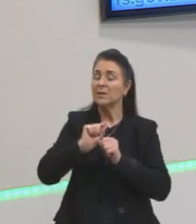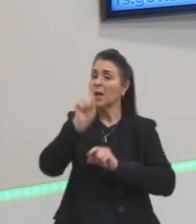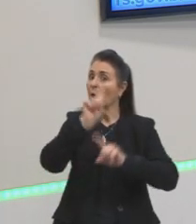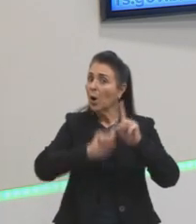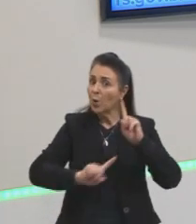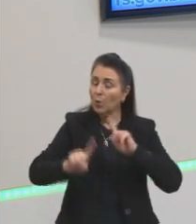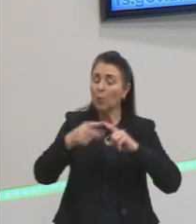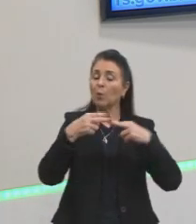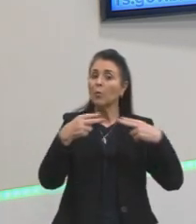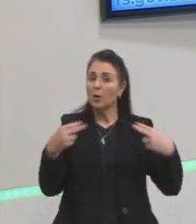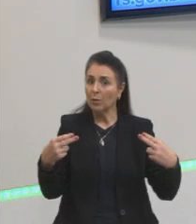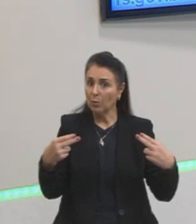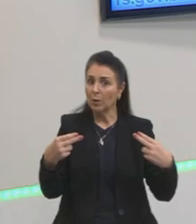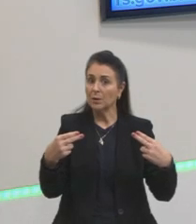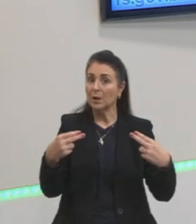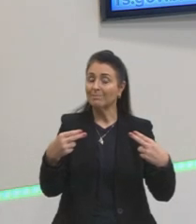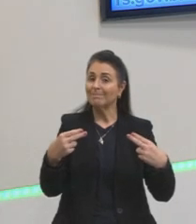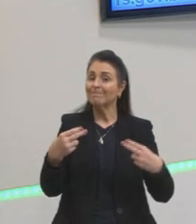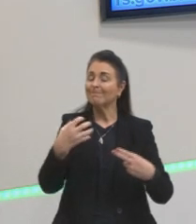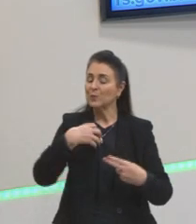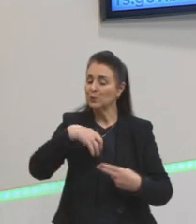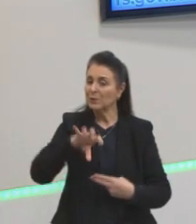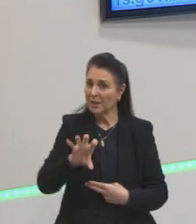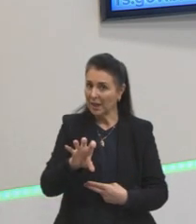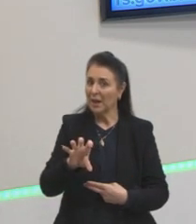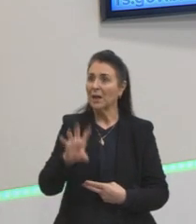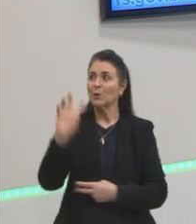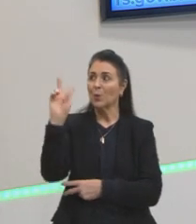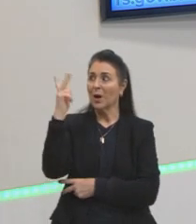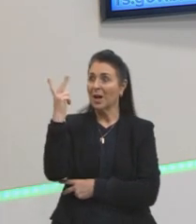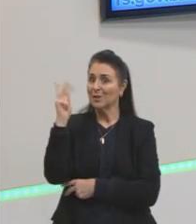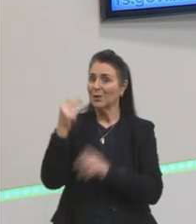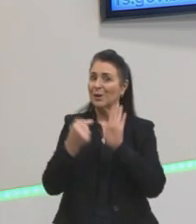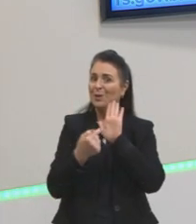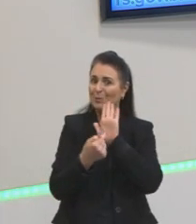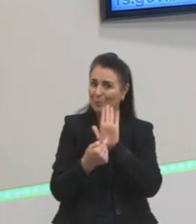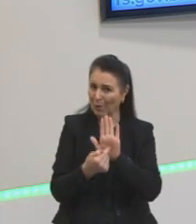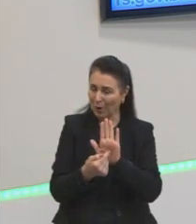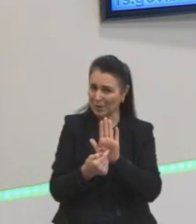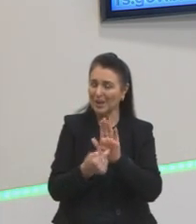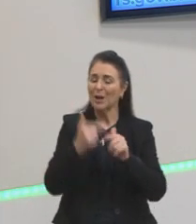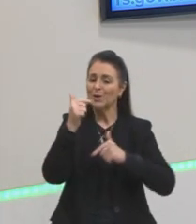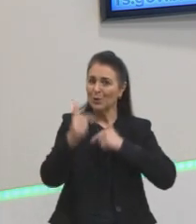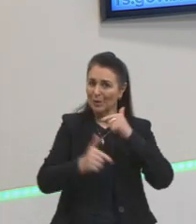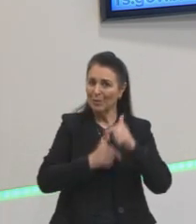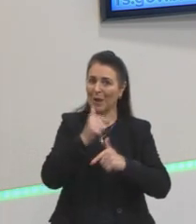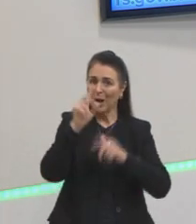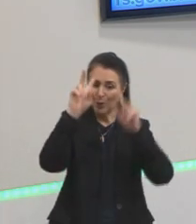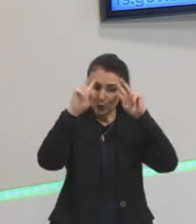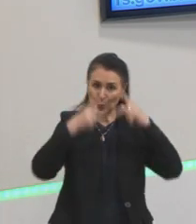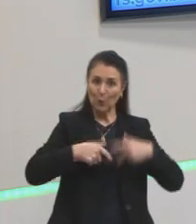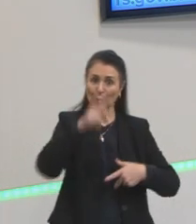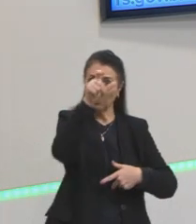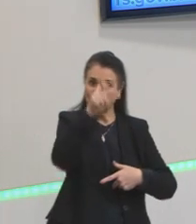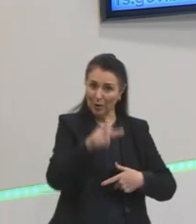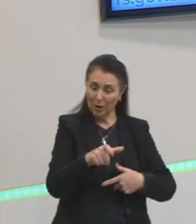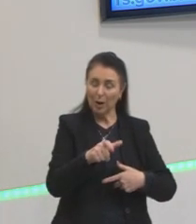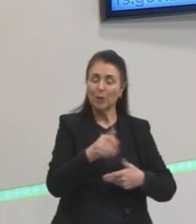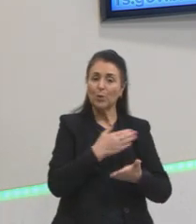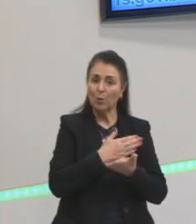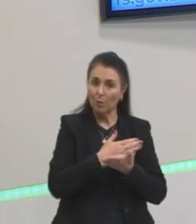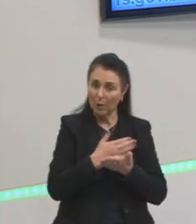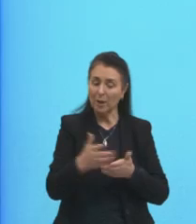do contrário historicamente nós vemos que essas condições degradantes do ser humano ocasiona problemas e inclusive